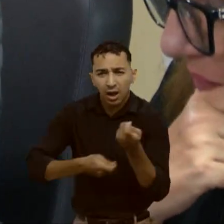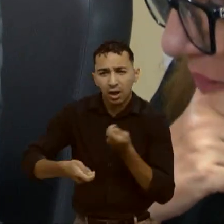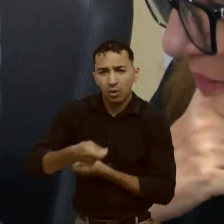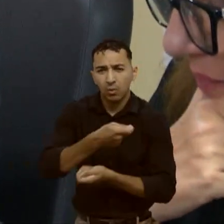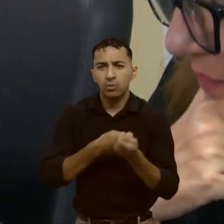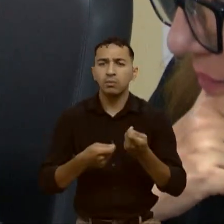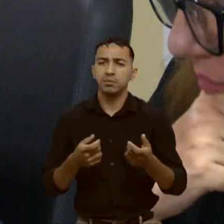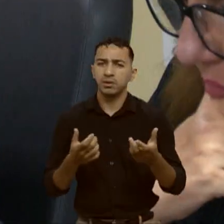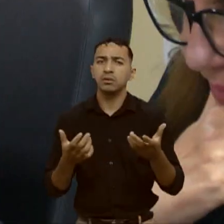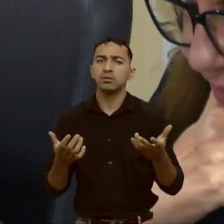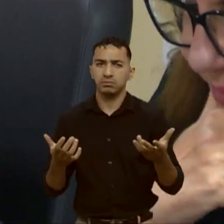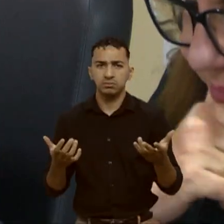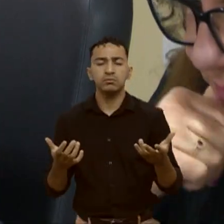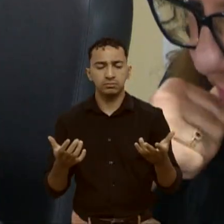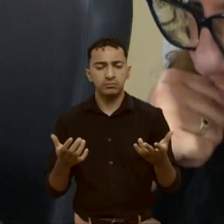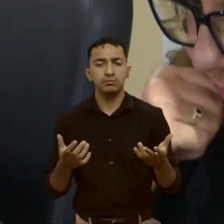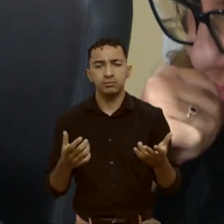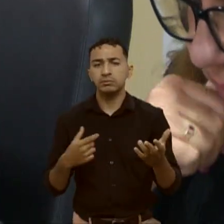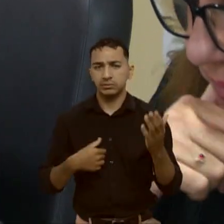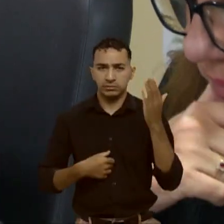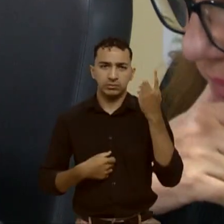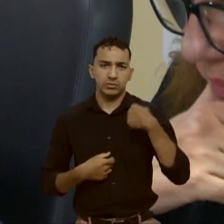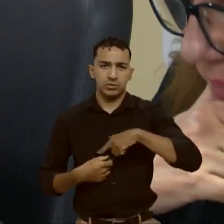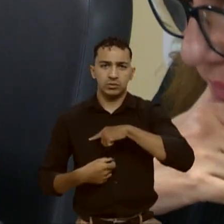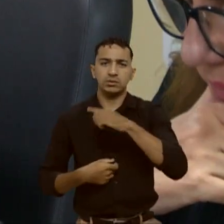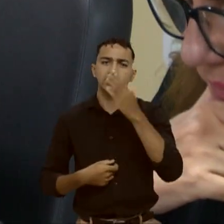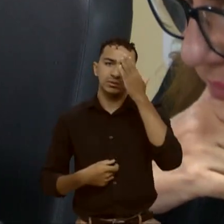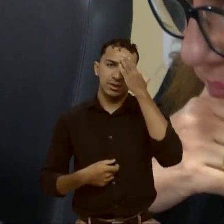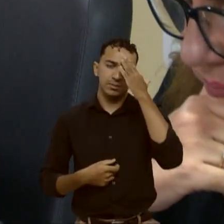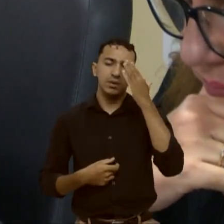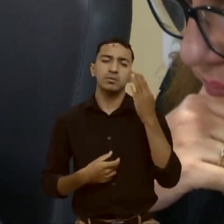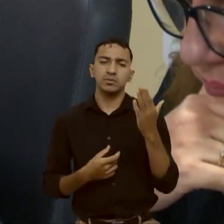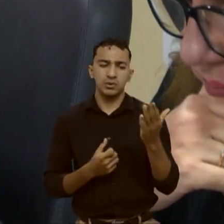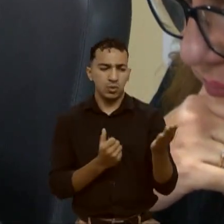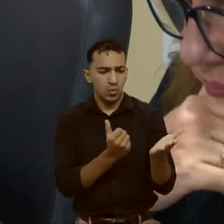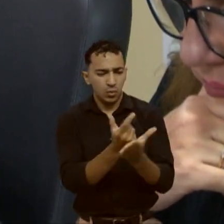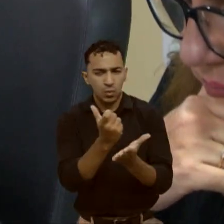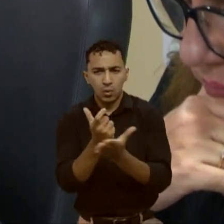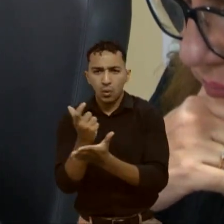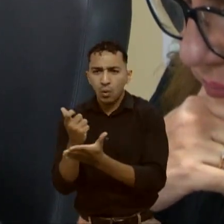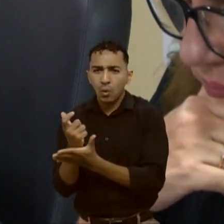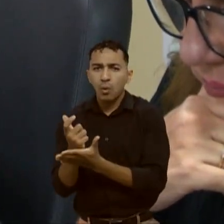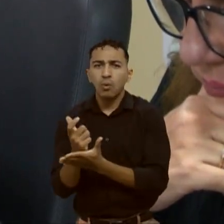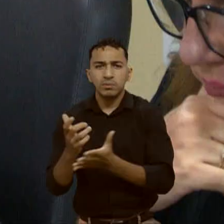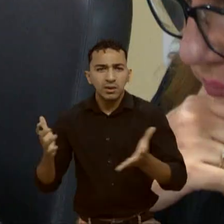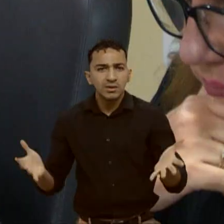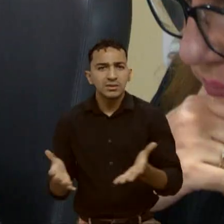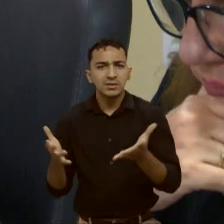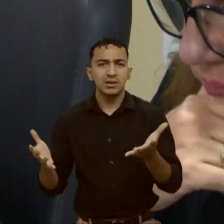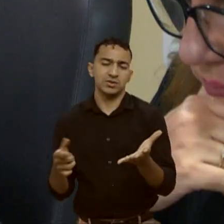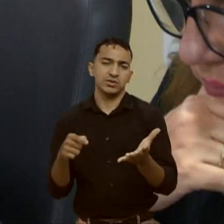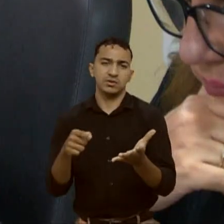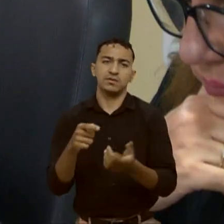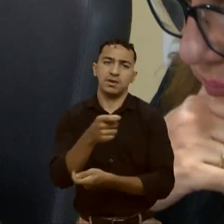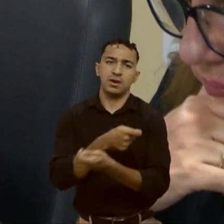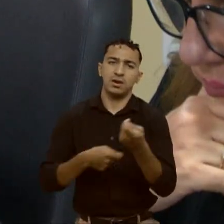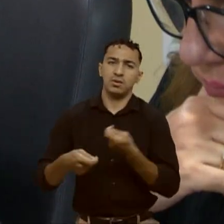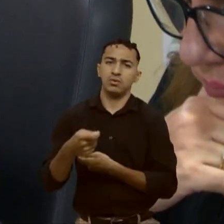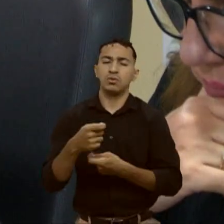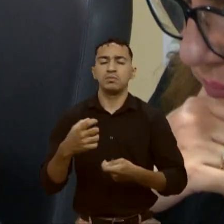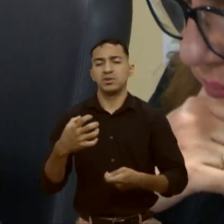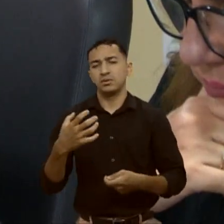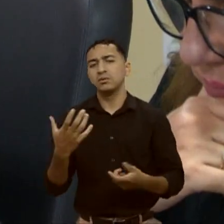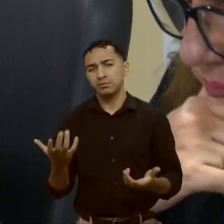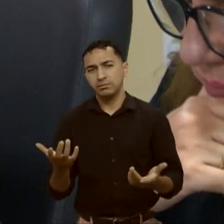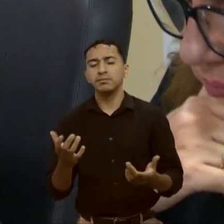como nação. O consumo, ele fomenta e aquece o nosso país de várias formas, né? Aí há uma inserção